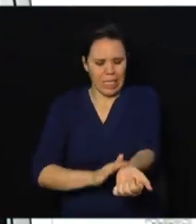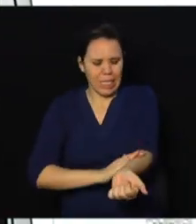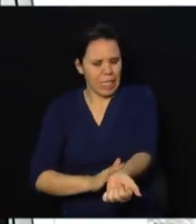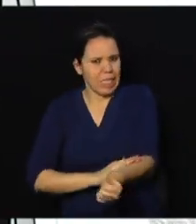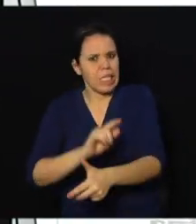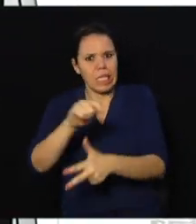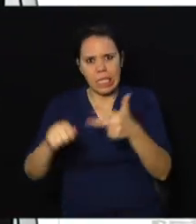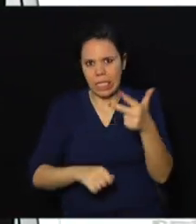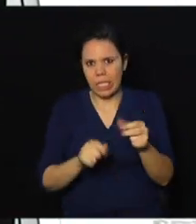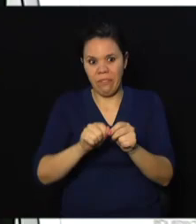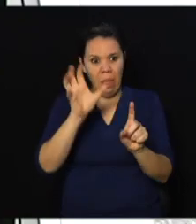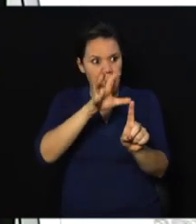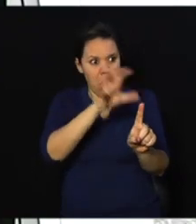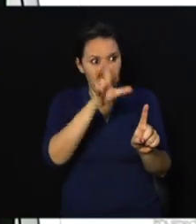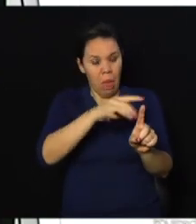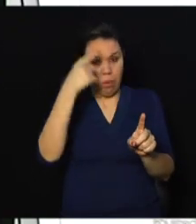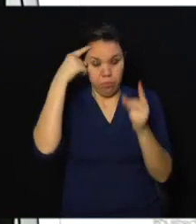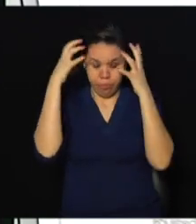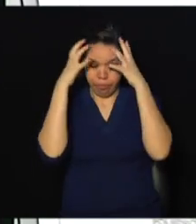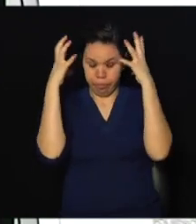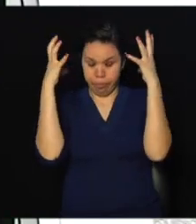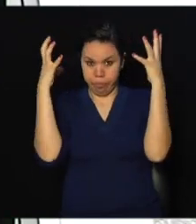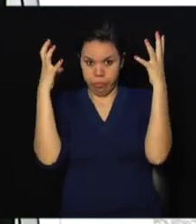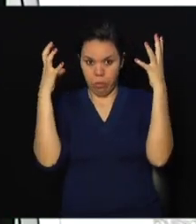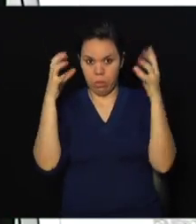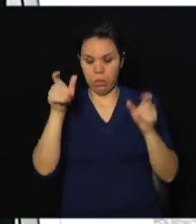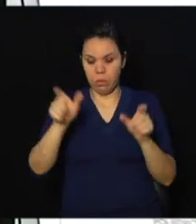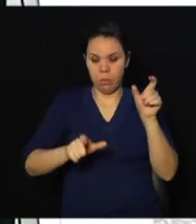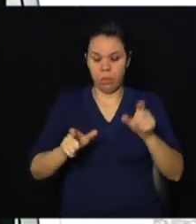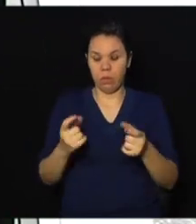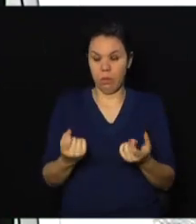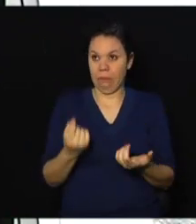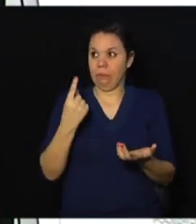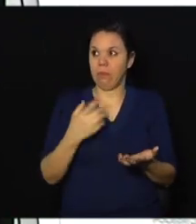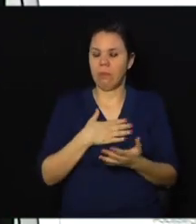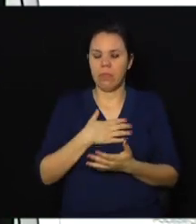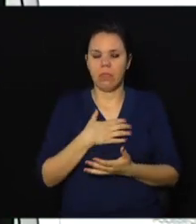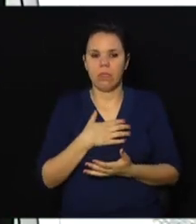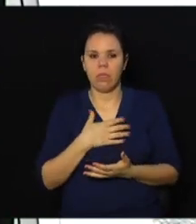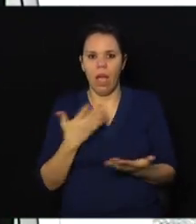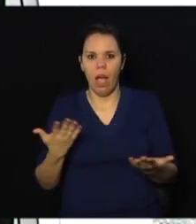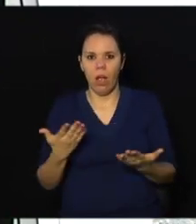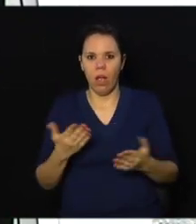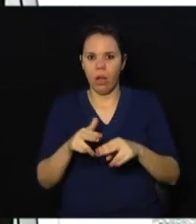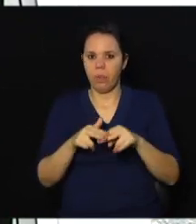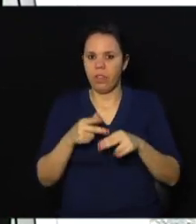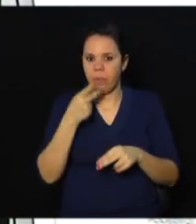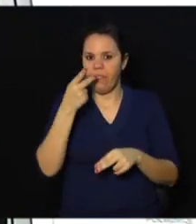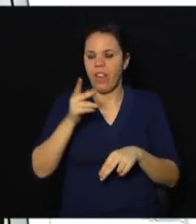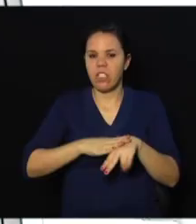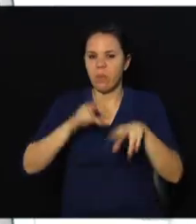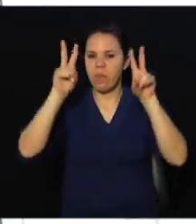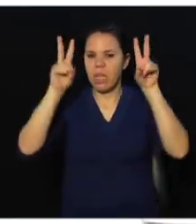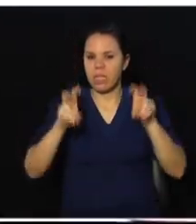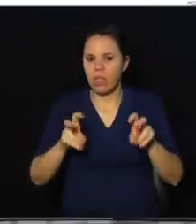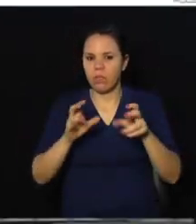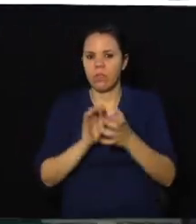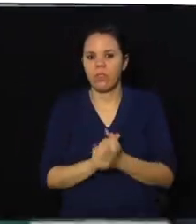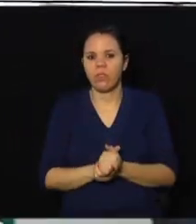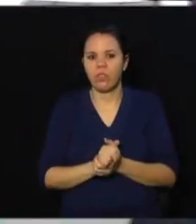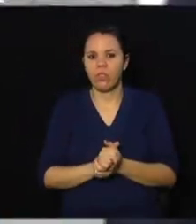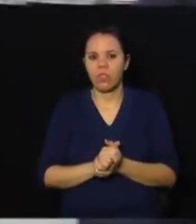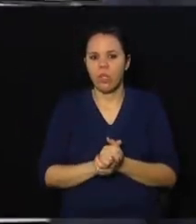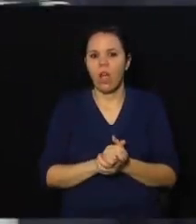faz tudo isso com a cabeça da gente, que às vezes pira. Por isso, para falar mais sobre esse assunto, eu vou contar